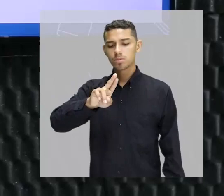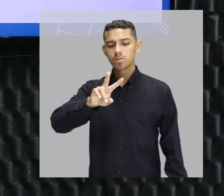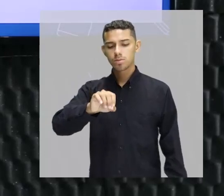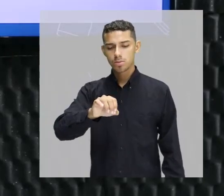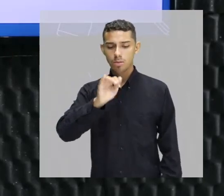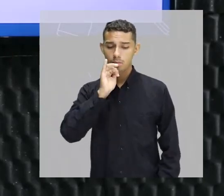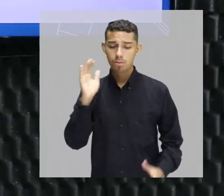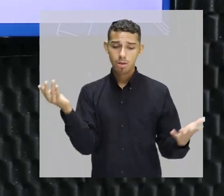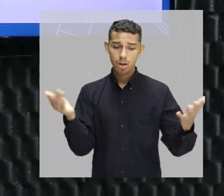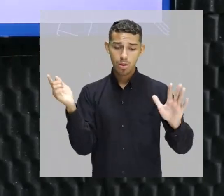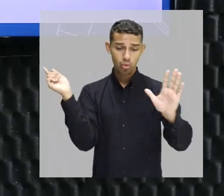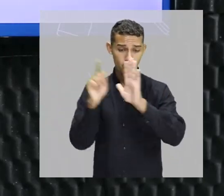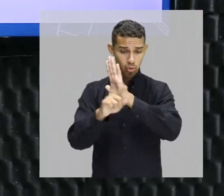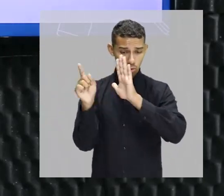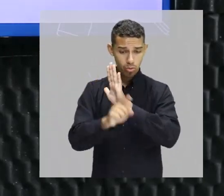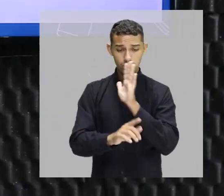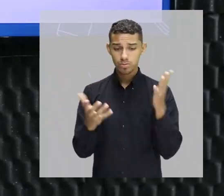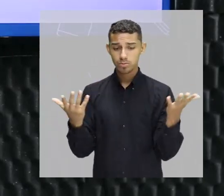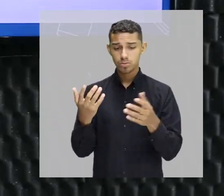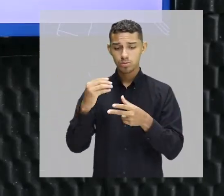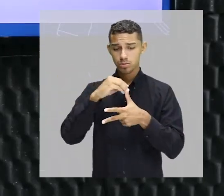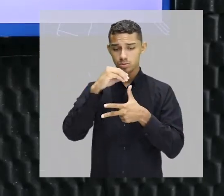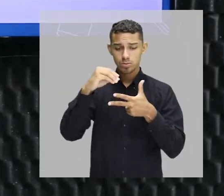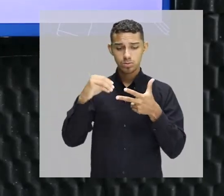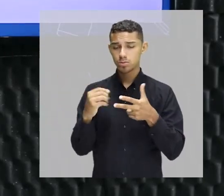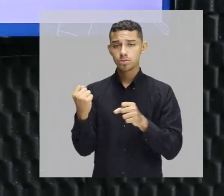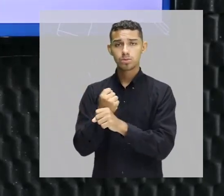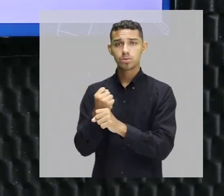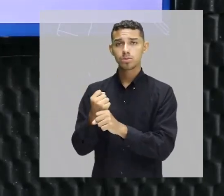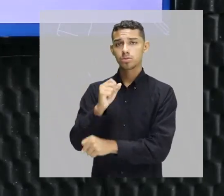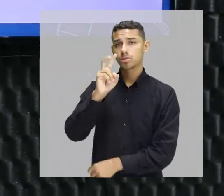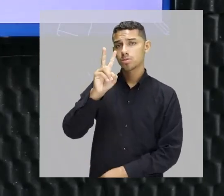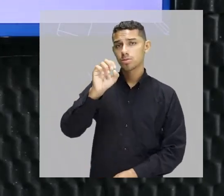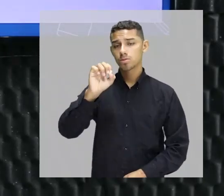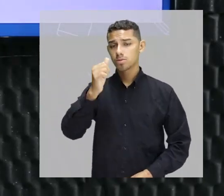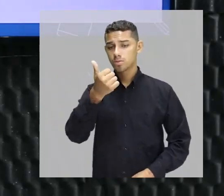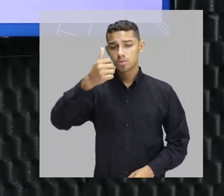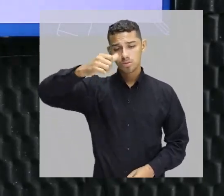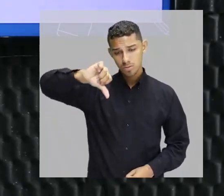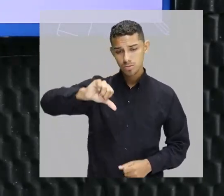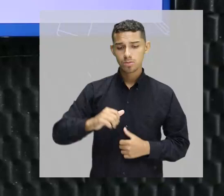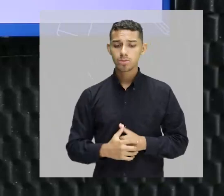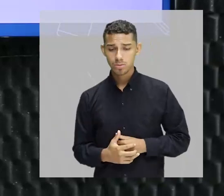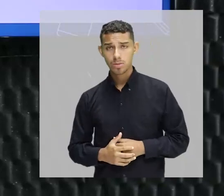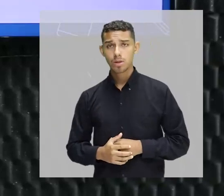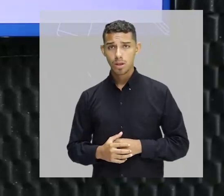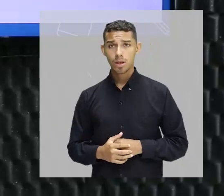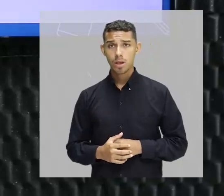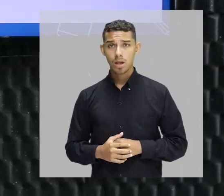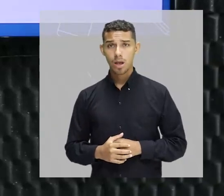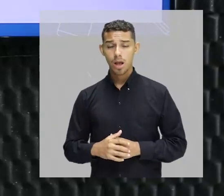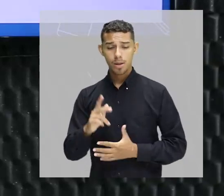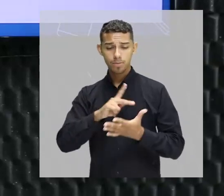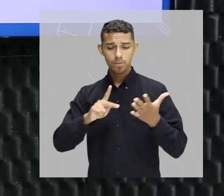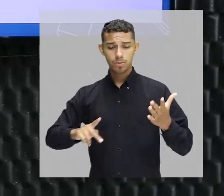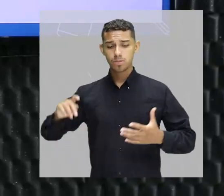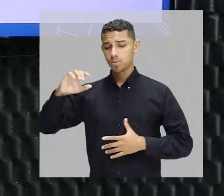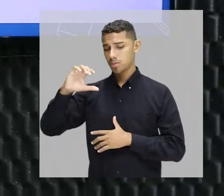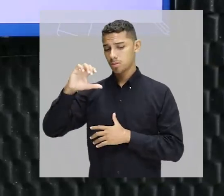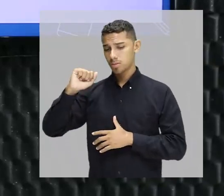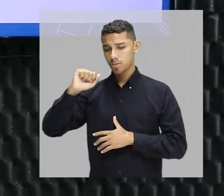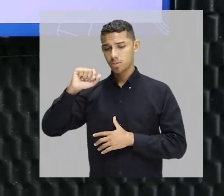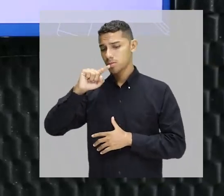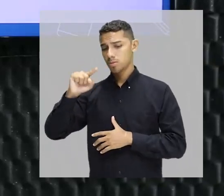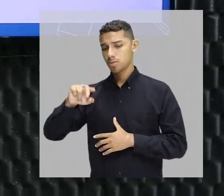então, para as questões do Enem, Começando aqui com uma música do Cazuza, O Poeta Não Morreu.